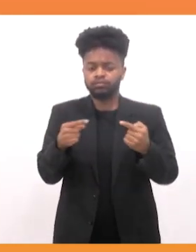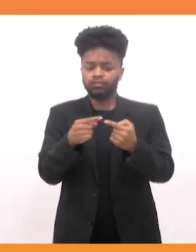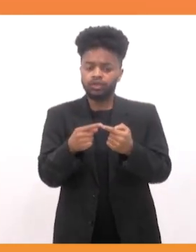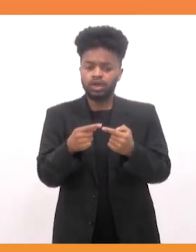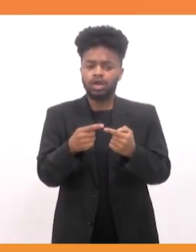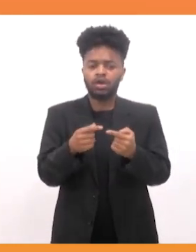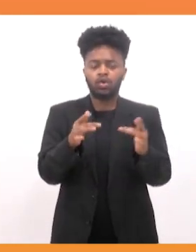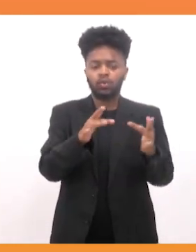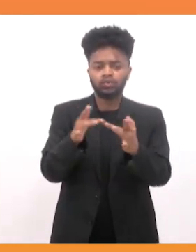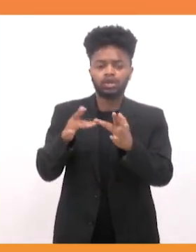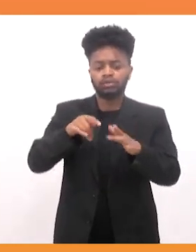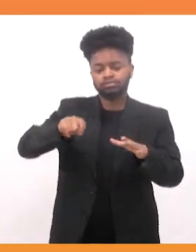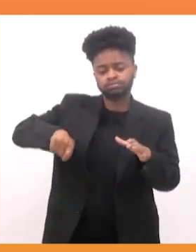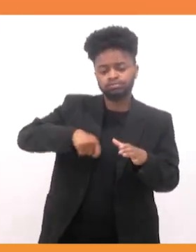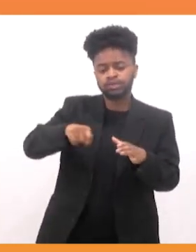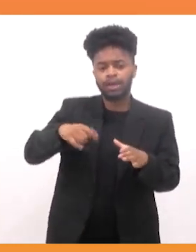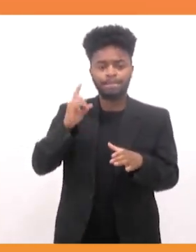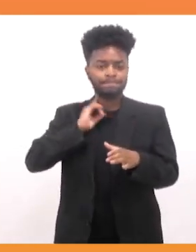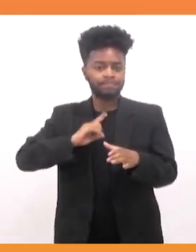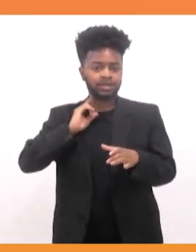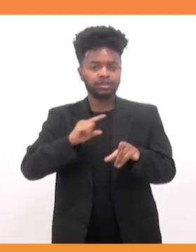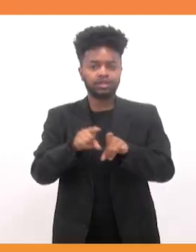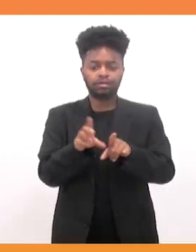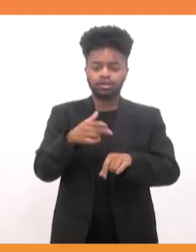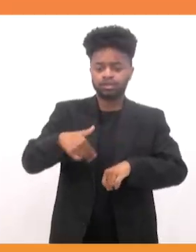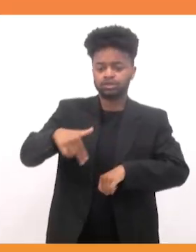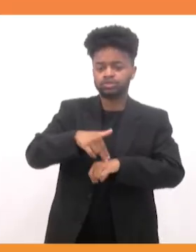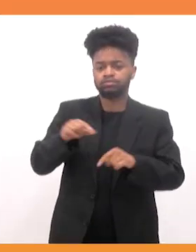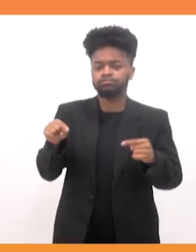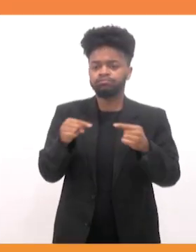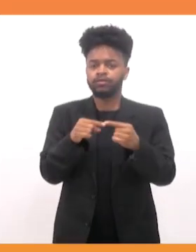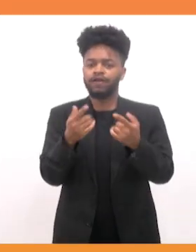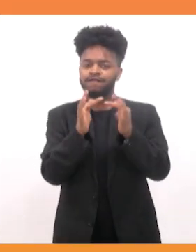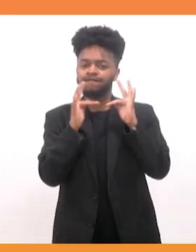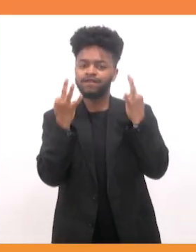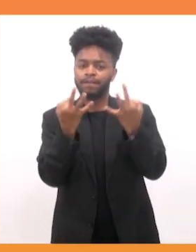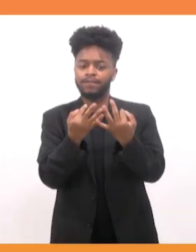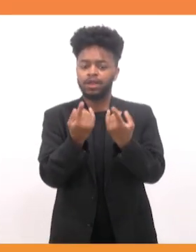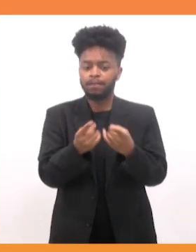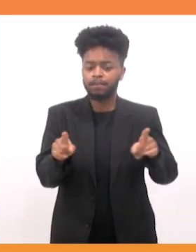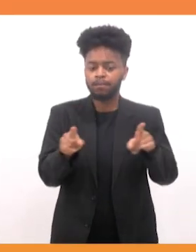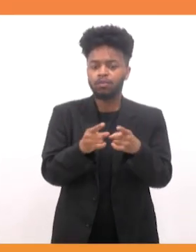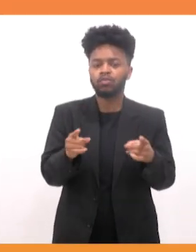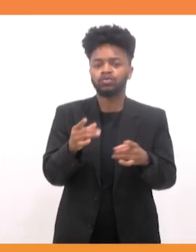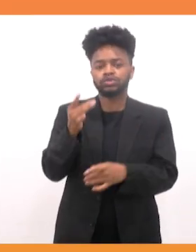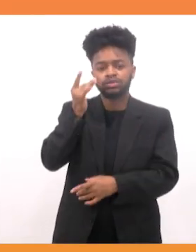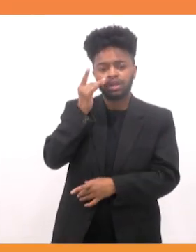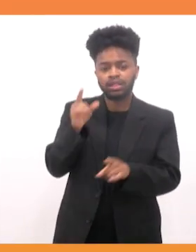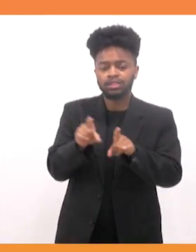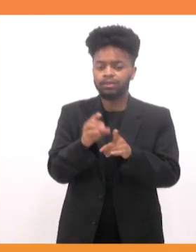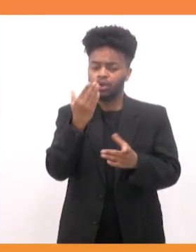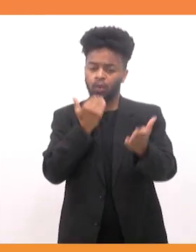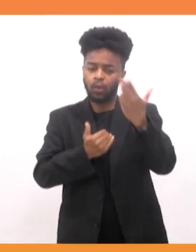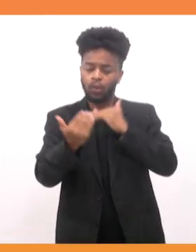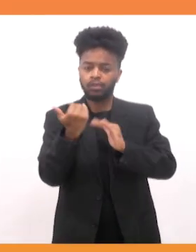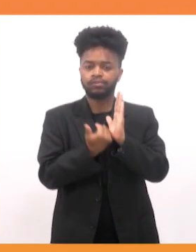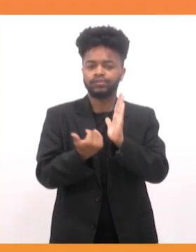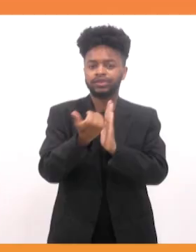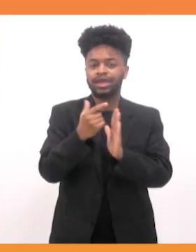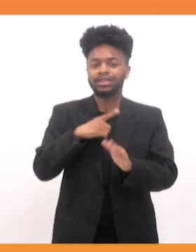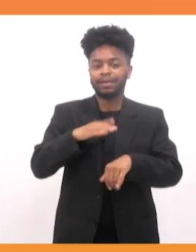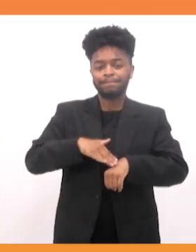gastronomia mineira e nacional, em clima de família, música ao vivo e muita comilança. Serão mais de